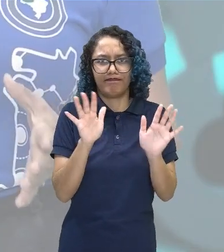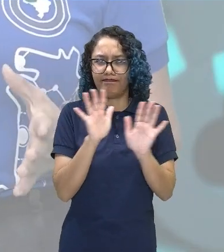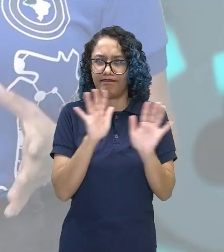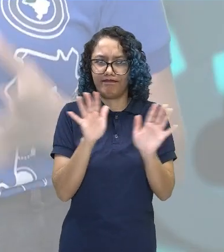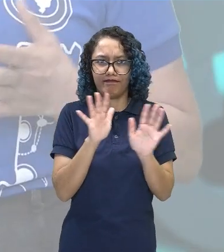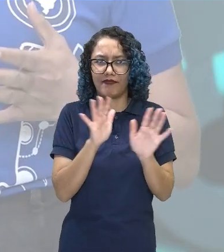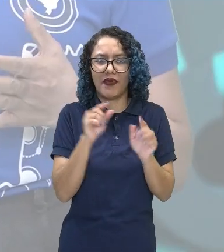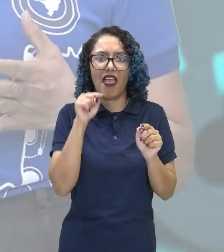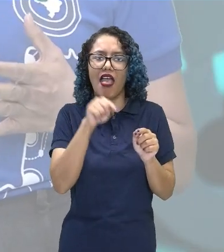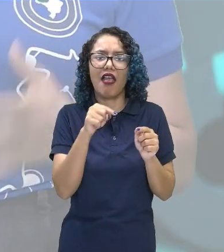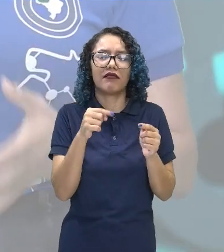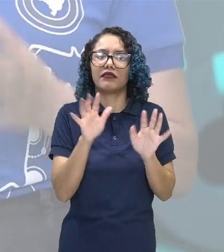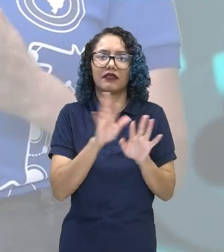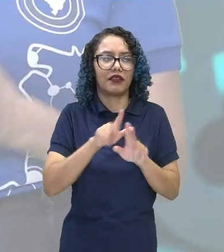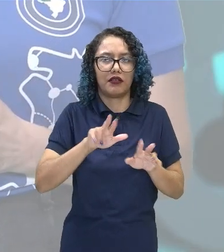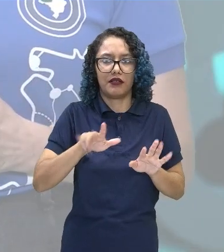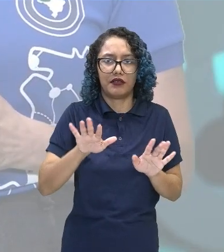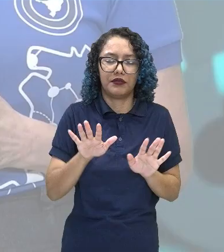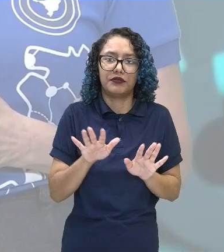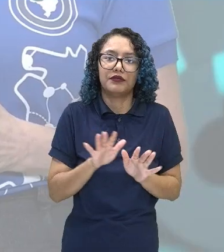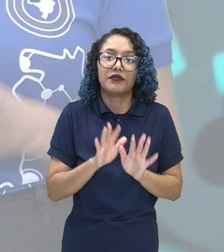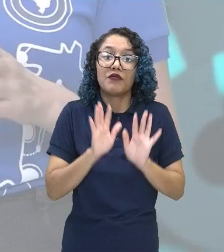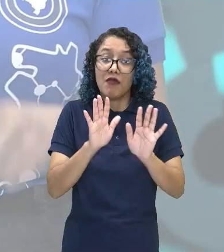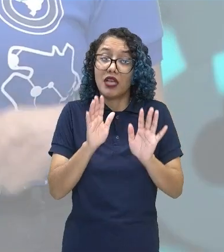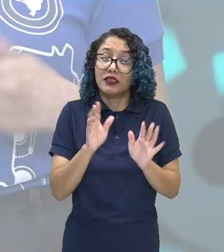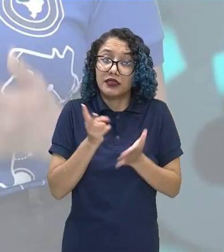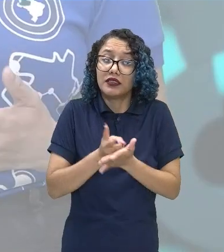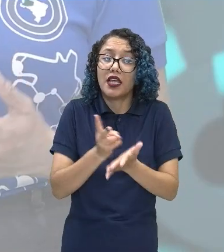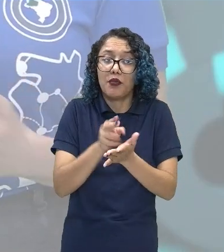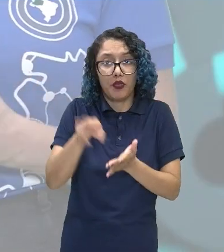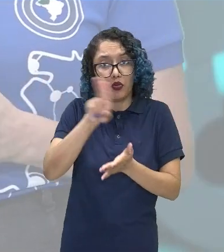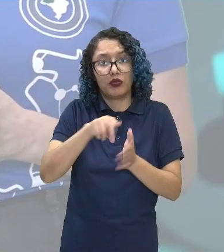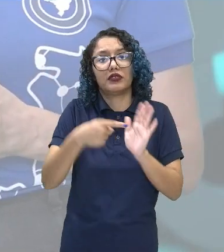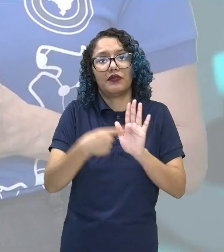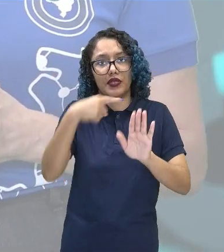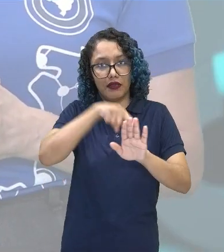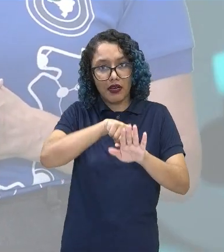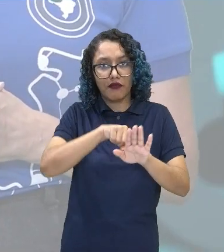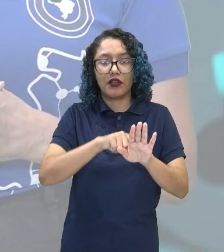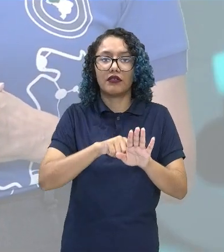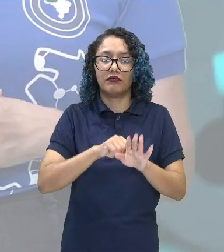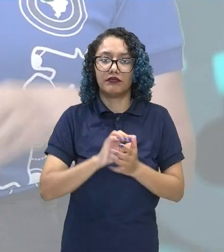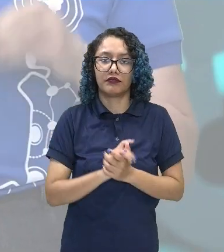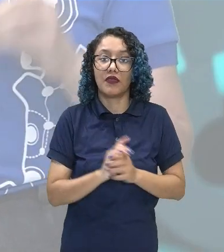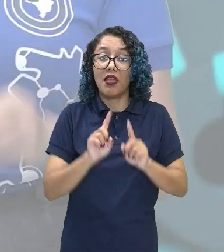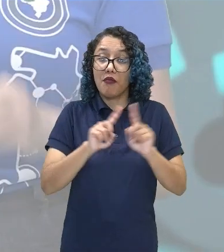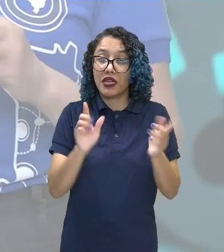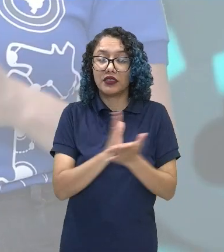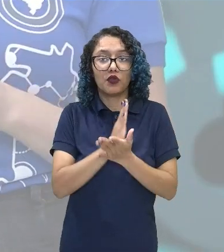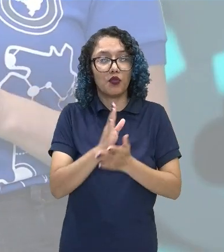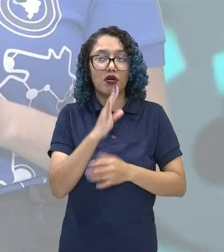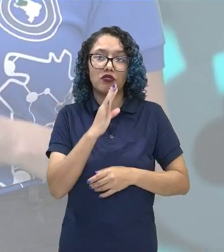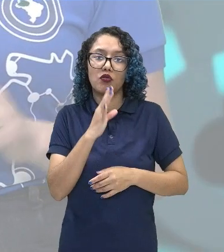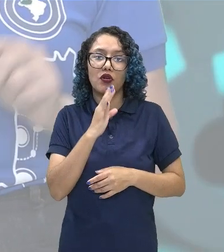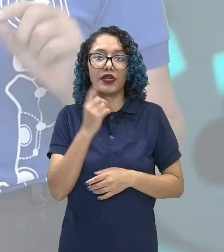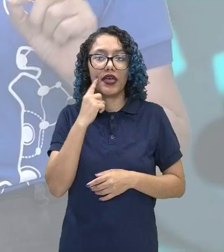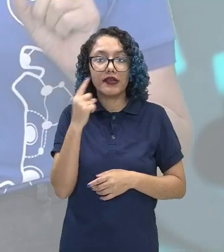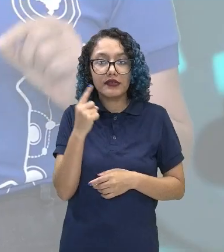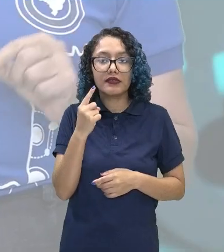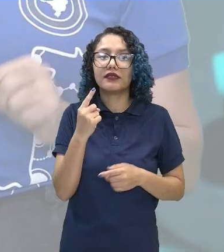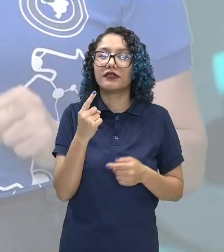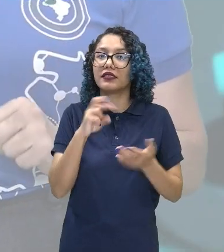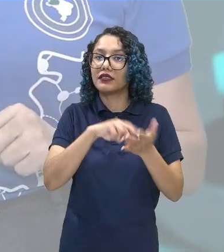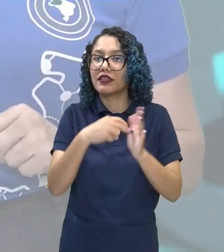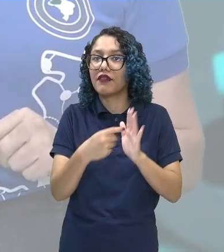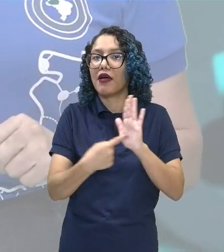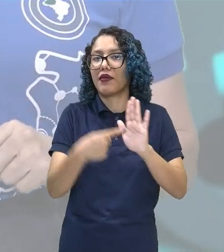uma metáfora, ninguém vai dizer isso, mas nós falamos, mas muita gente desconhece, né, que é uma metáfora.